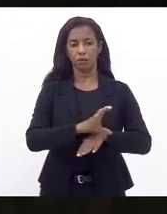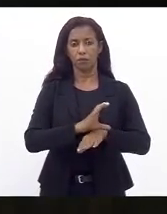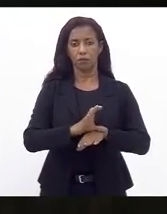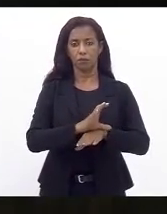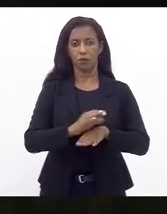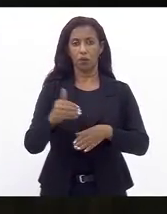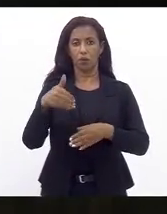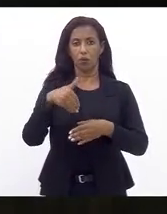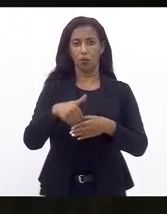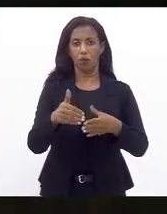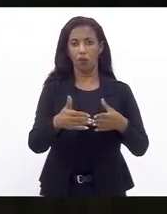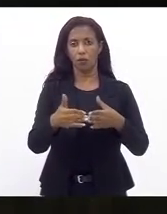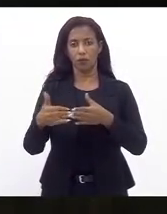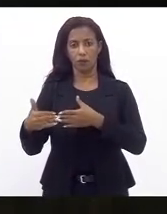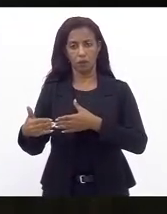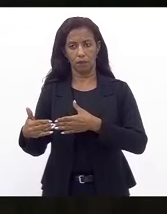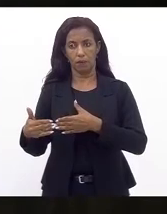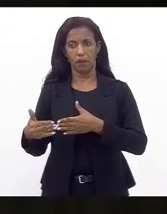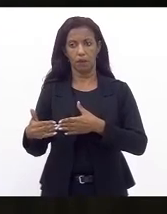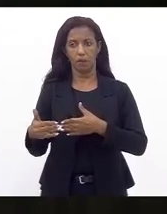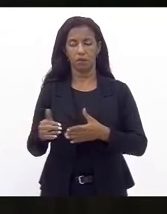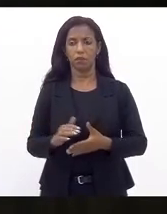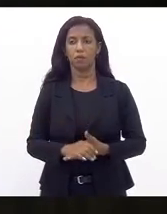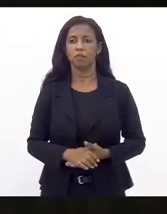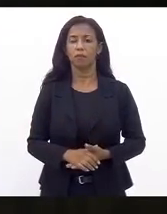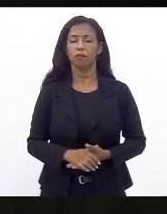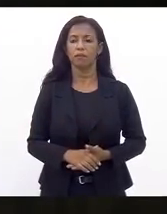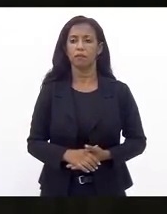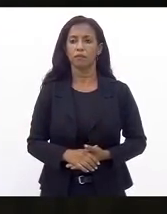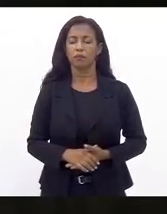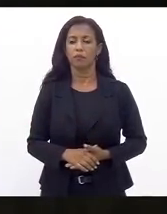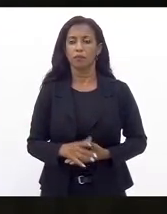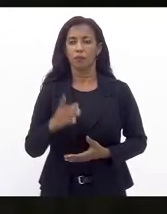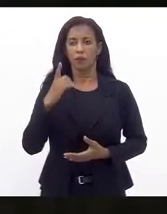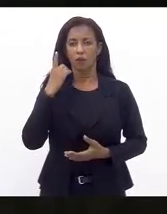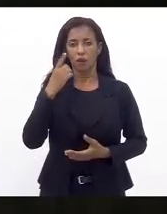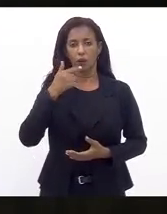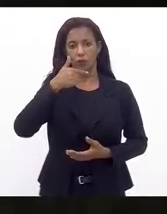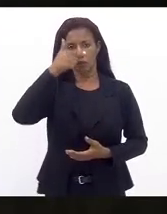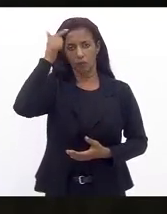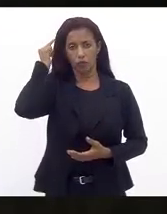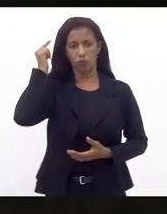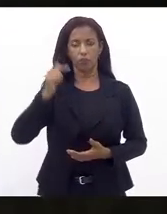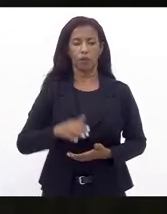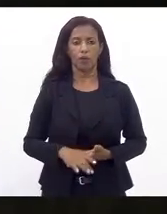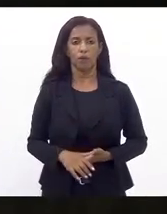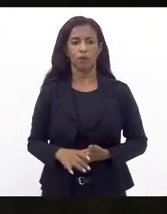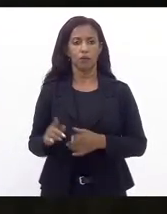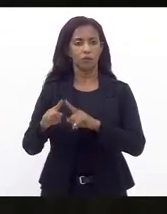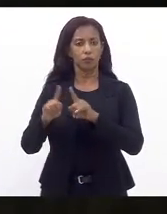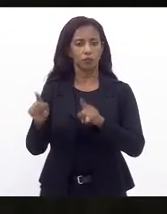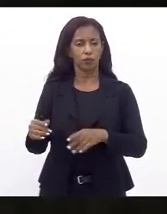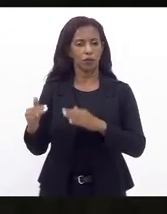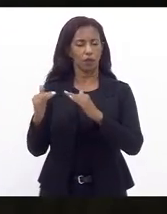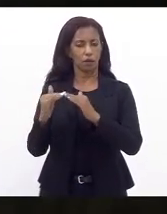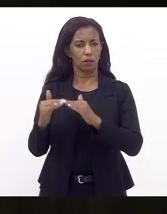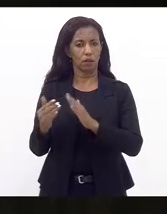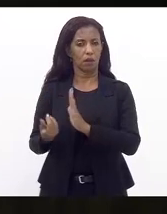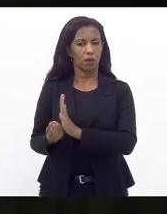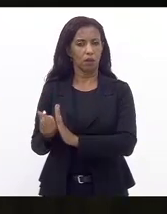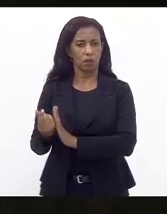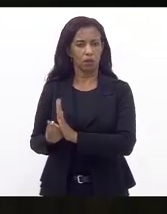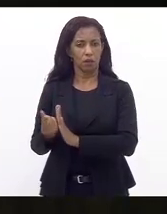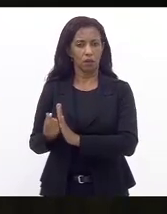condicionalidade com voto em separado pela condicionalidade com emenda do deputado Luiz Paulo servidor de público favorável